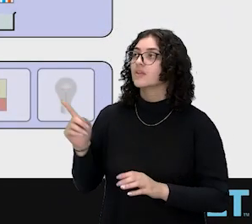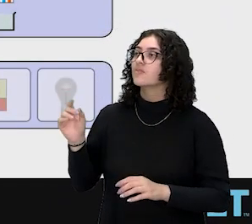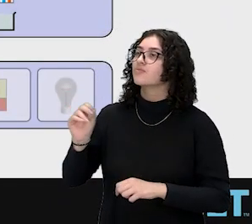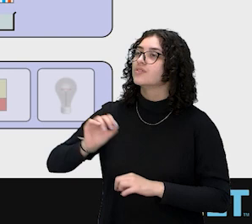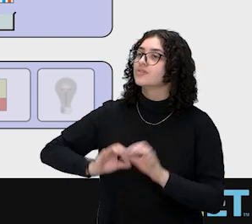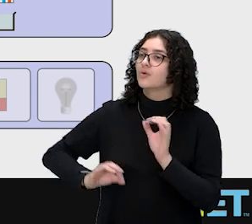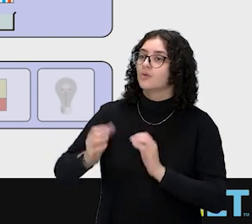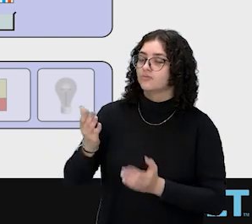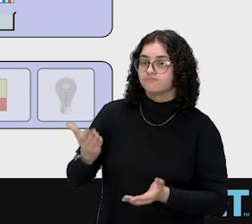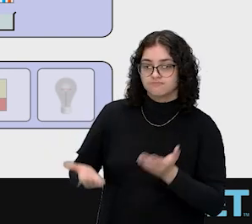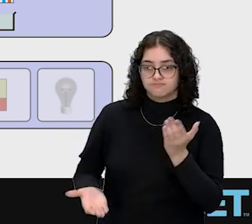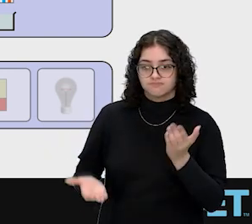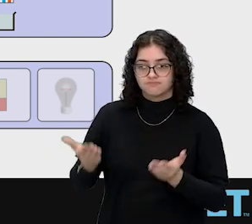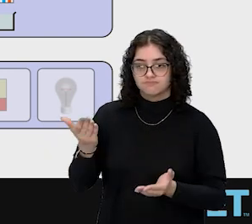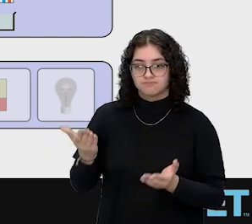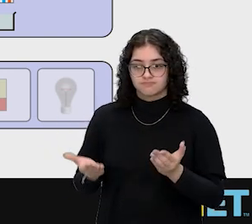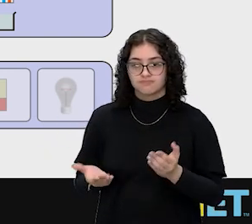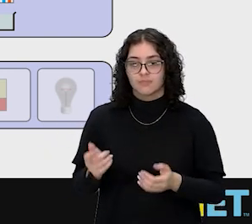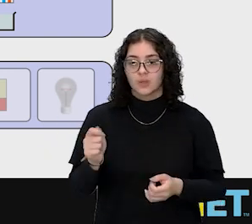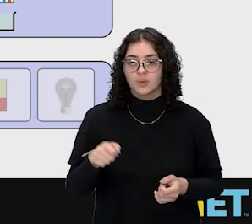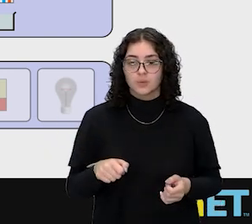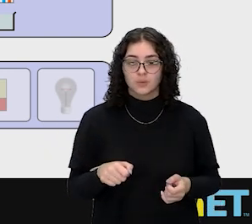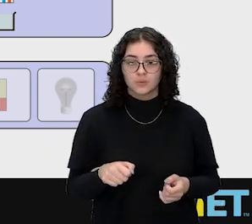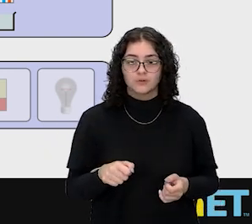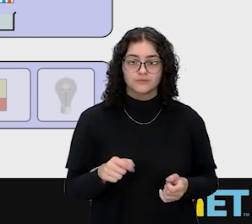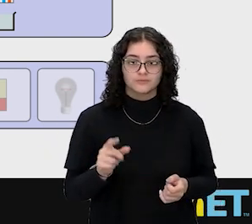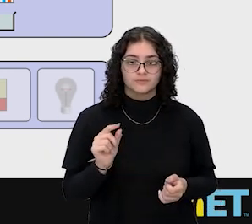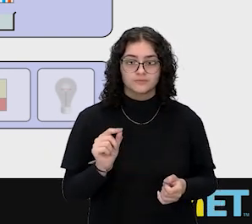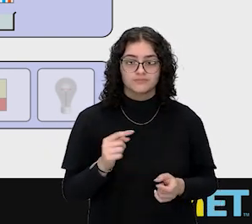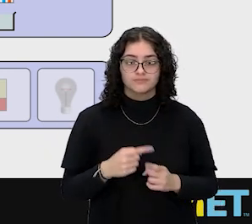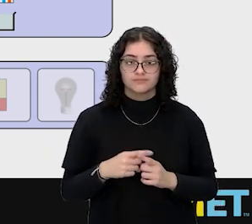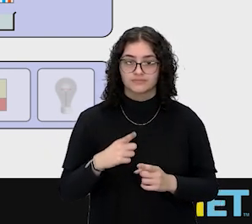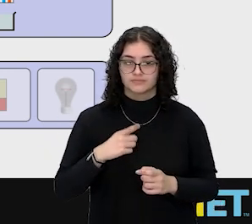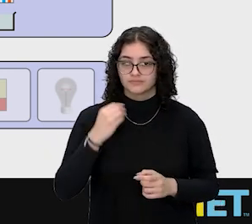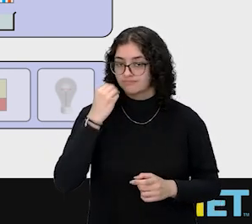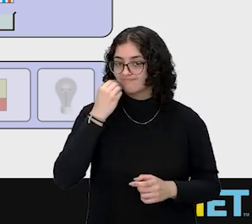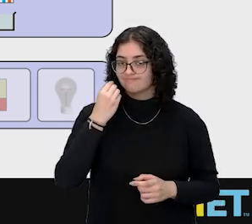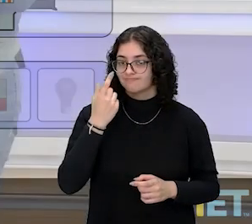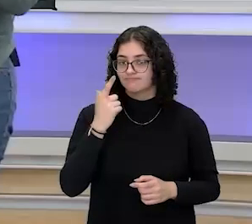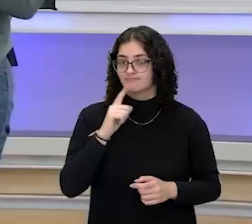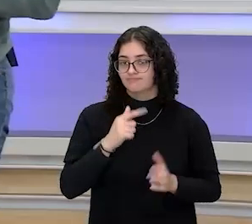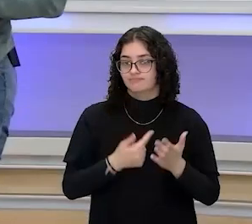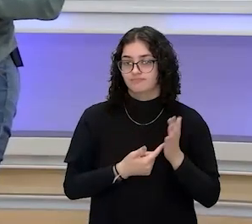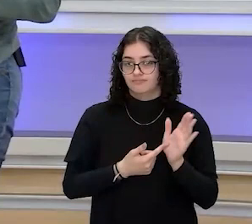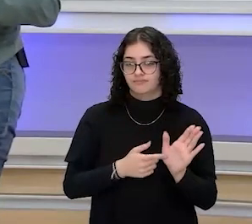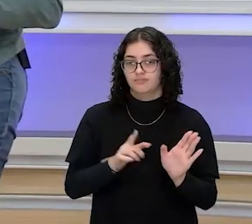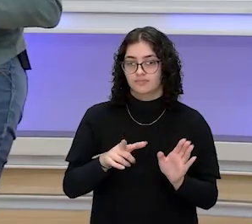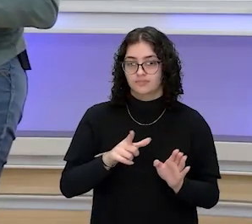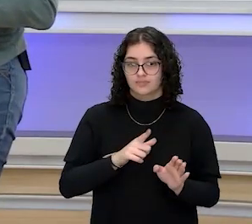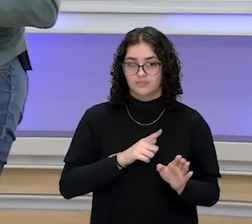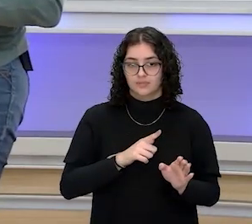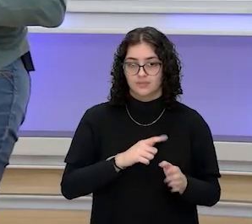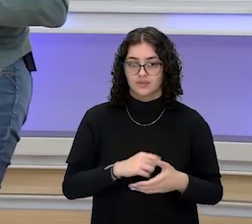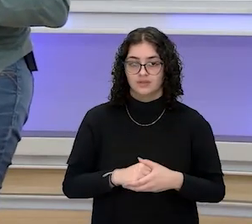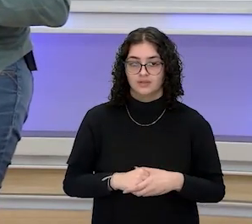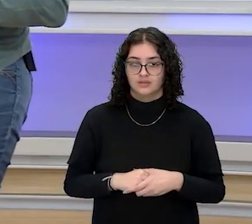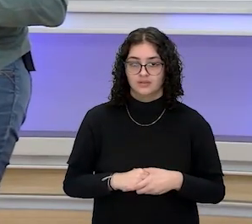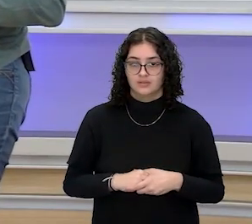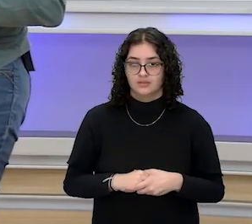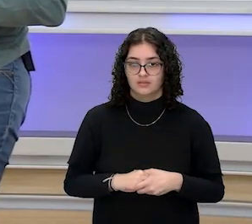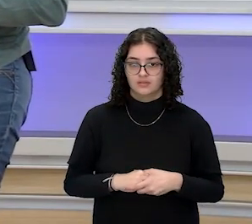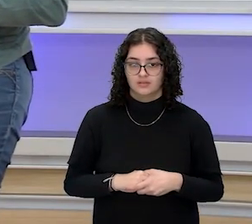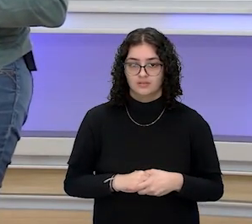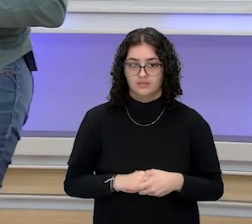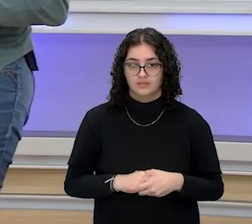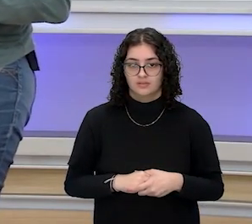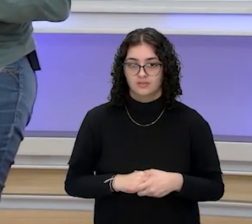equilíbrio, beleza? Que não dá para circular para vocês quando está no simulador, mas que aparece aqui embaixo. Ó, agora, focando em mim, eu